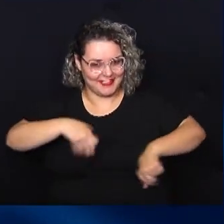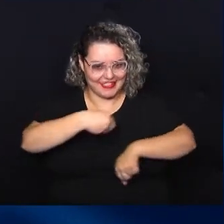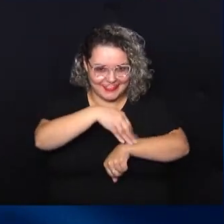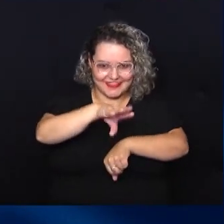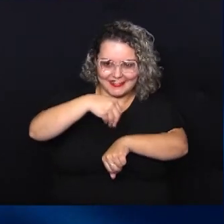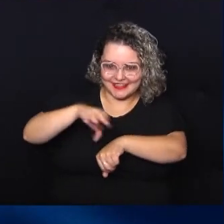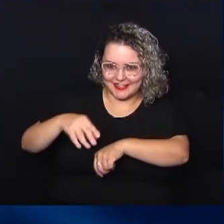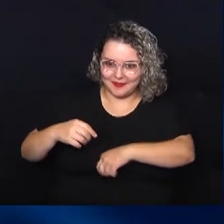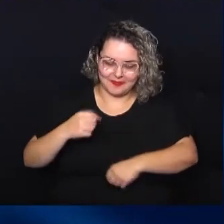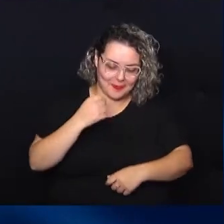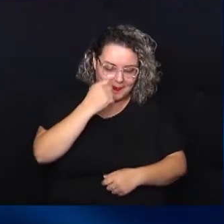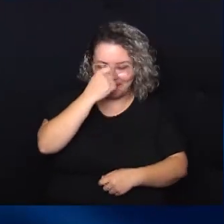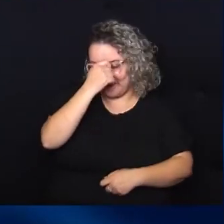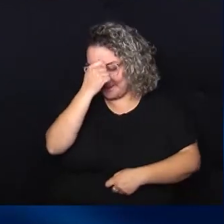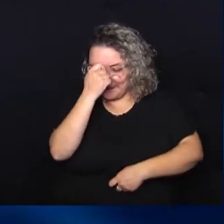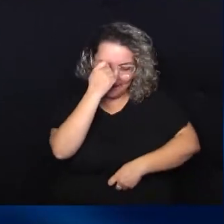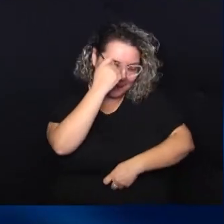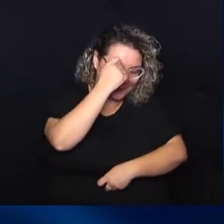dicas.